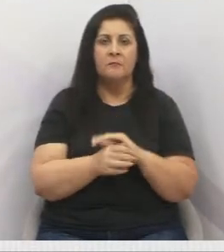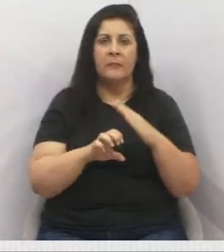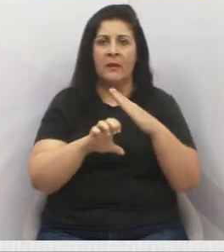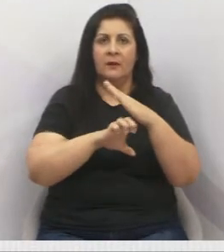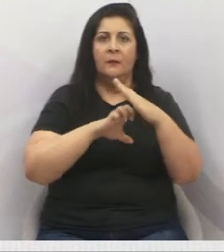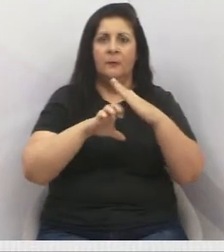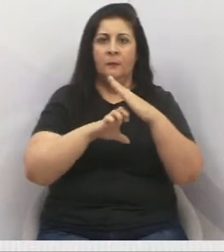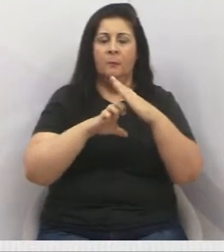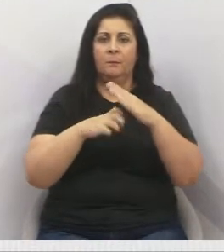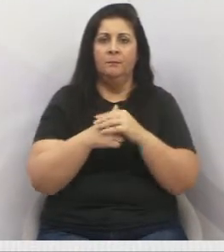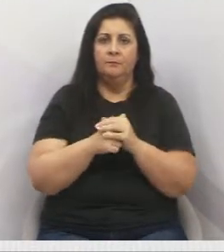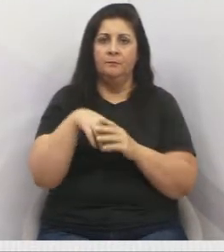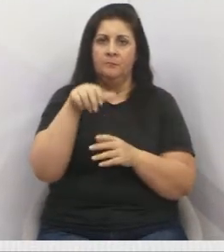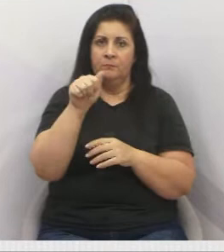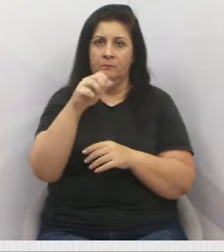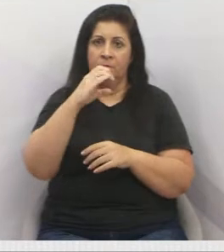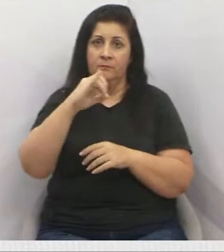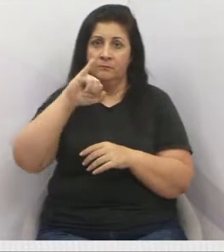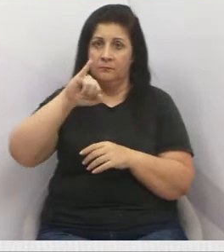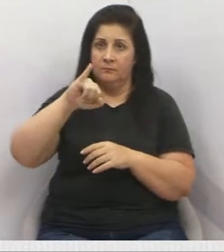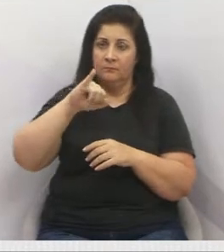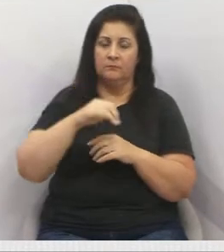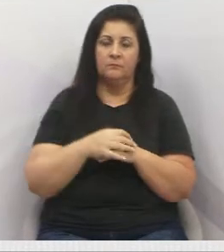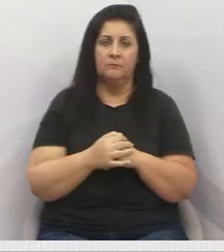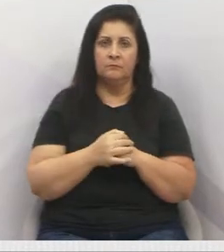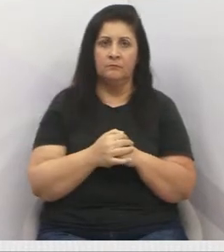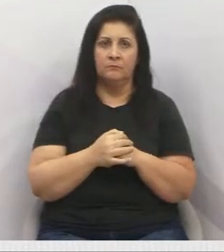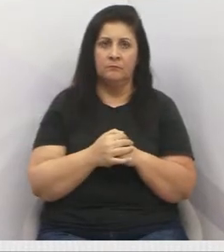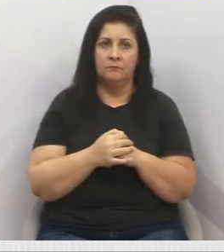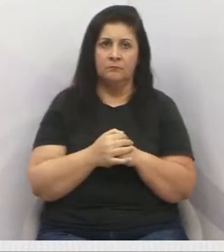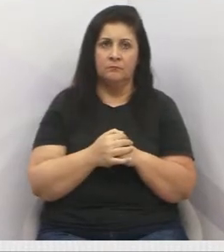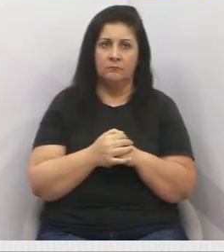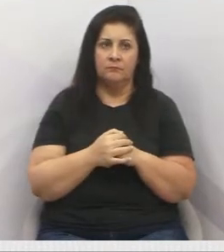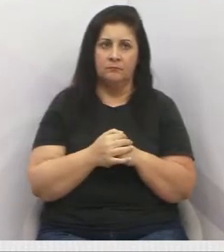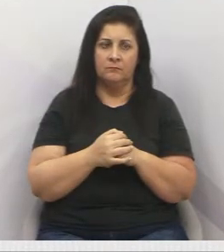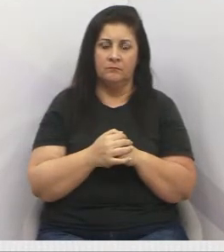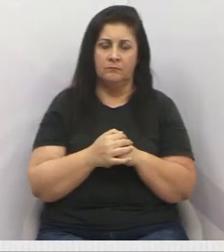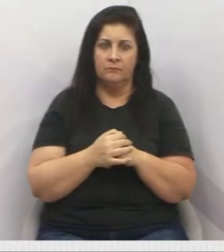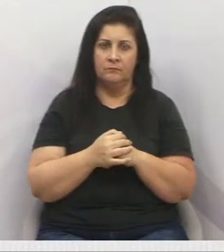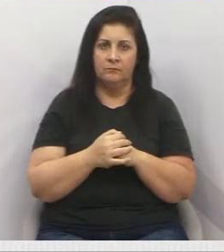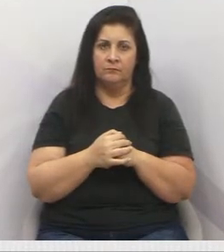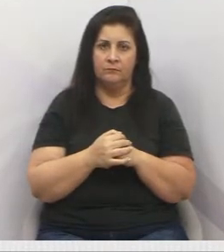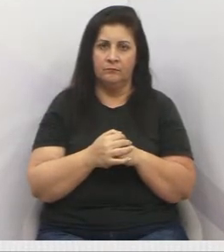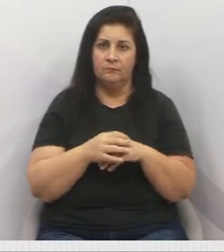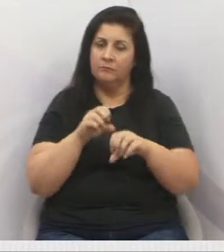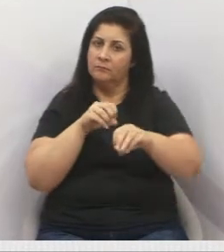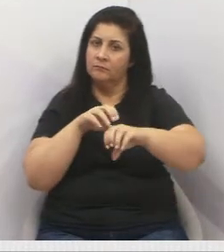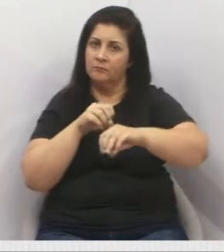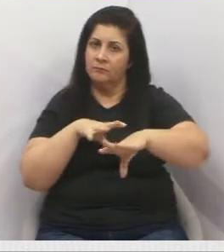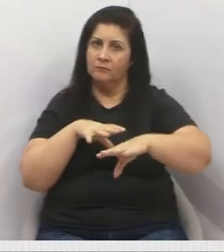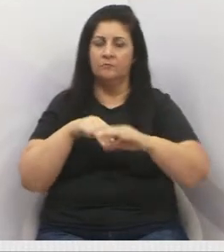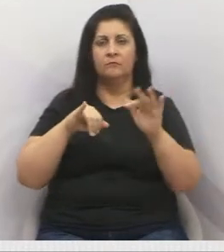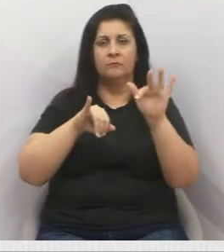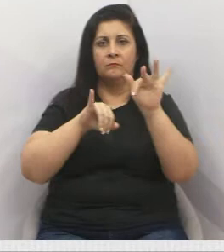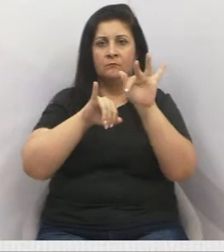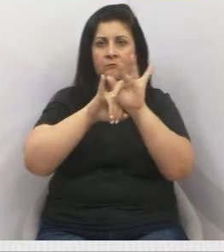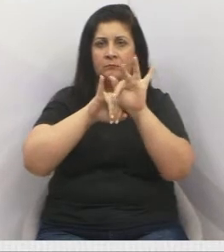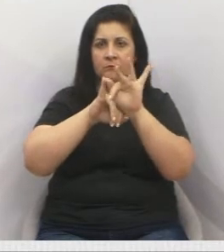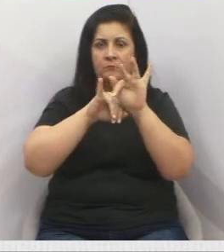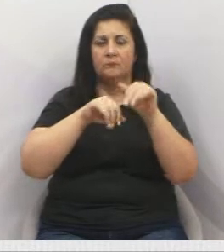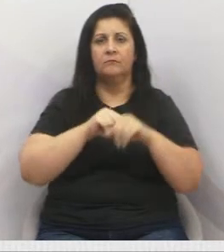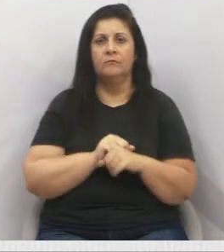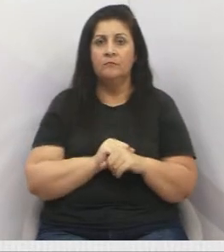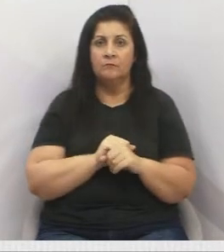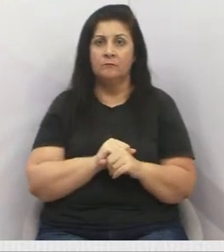entidades profissionais ACI Jacareí, Associação Comercial, entidades acadêmicas de pesquisa, Instituto Federal e Organização